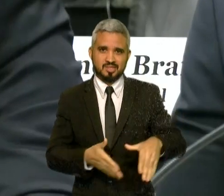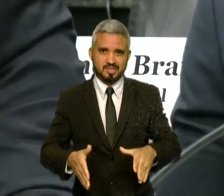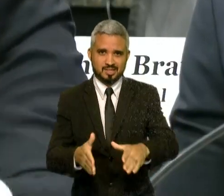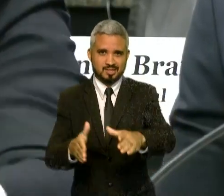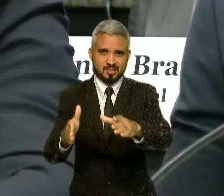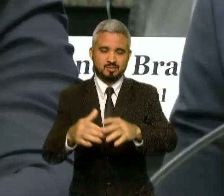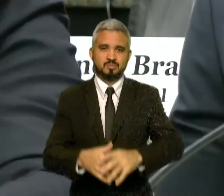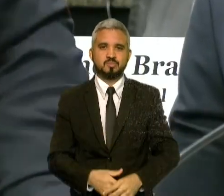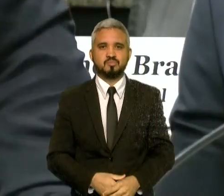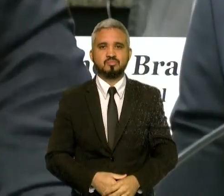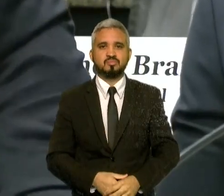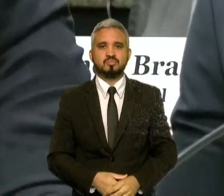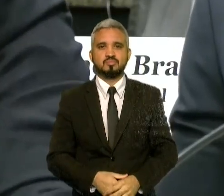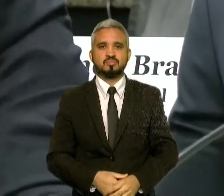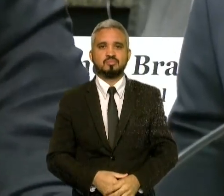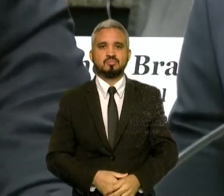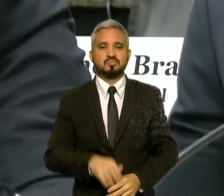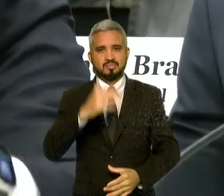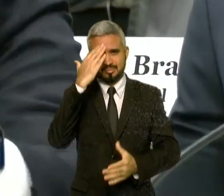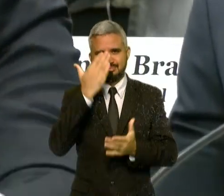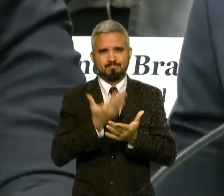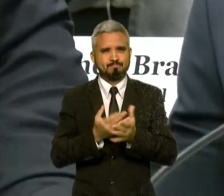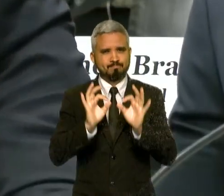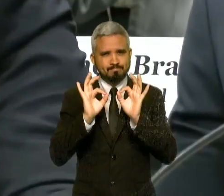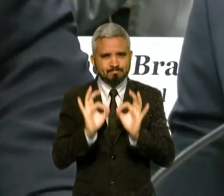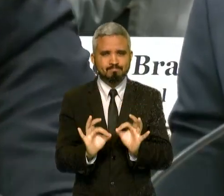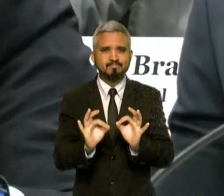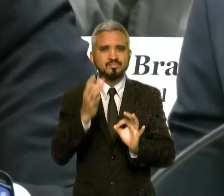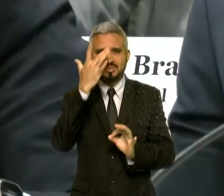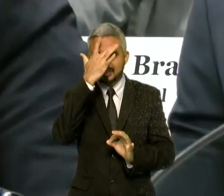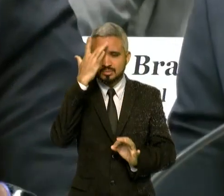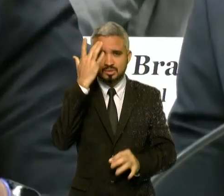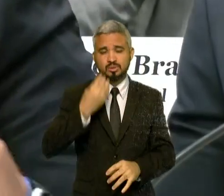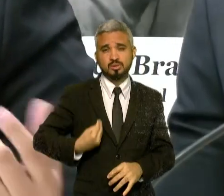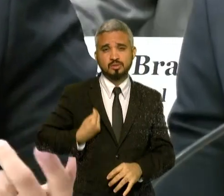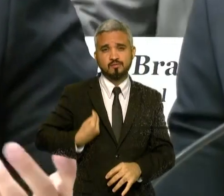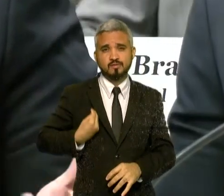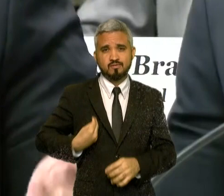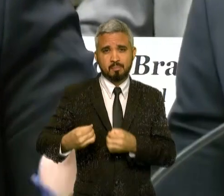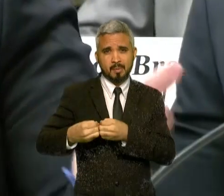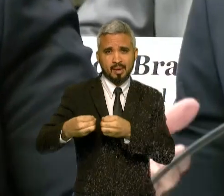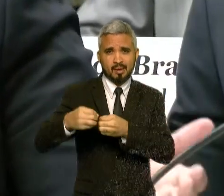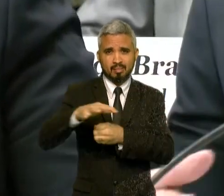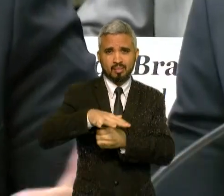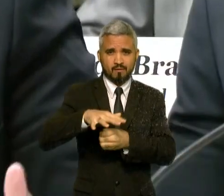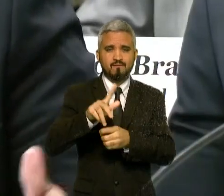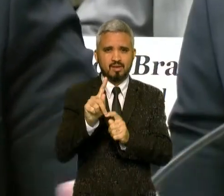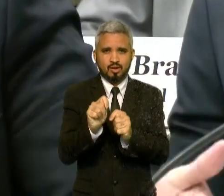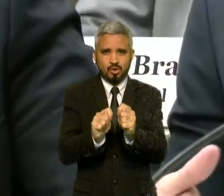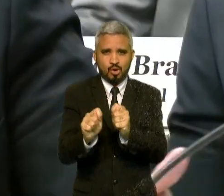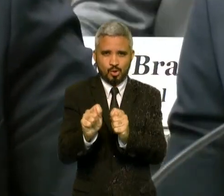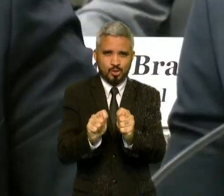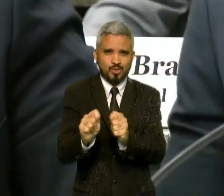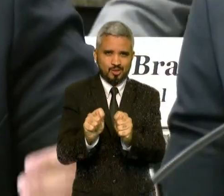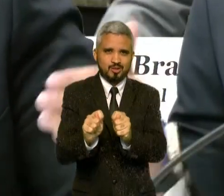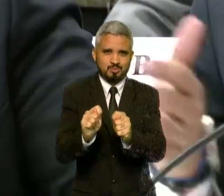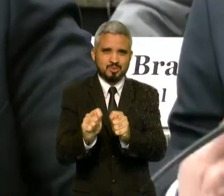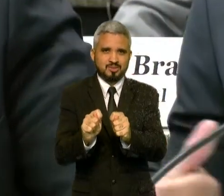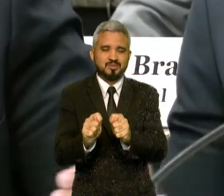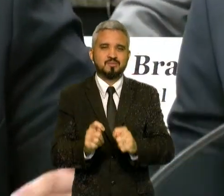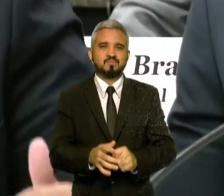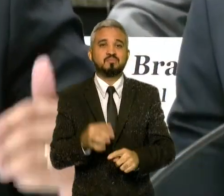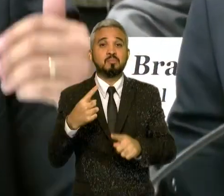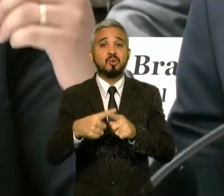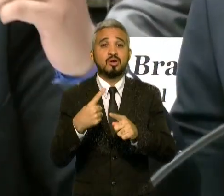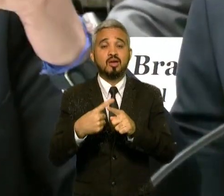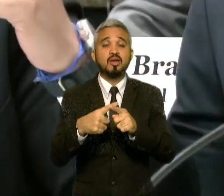a economia nas cidades que vão ser alcançadas vai ser muito grande. A economia não só financeira, porque vão chegar os produtos mais fáceis para